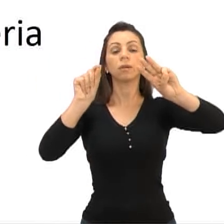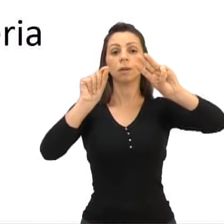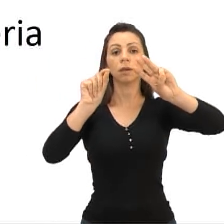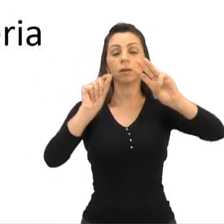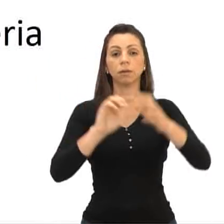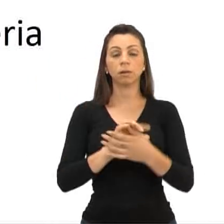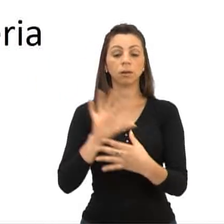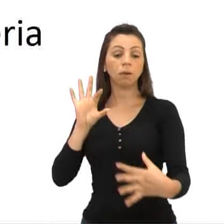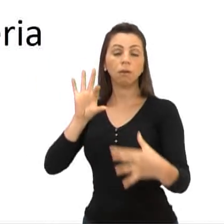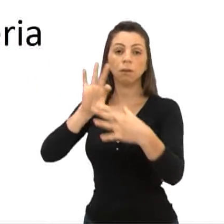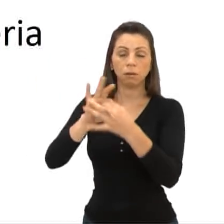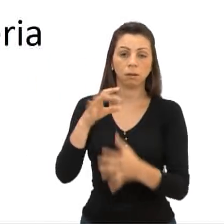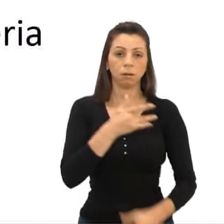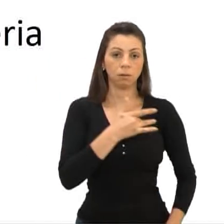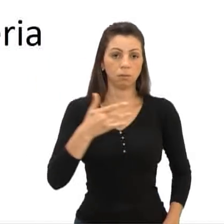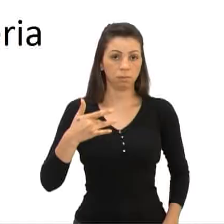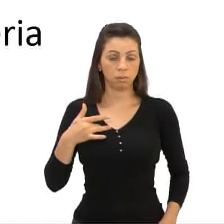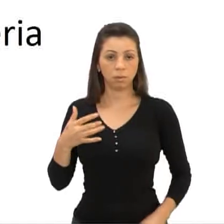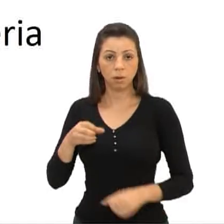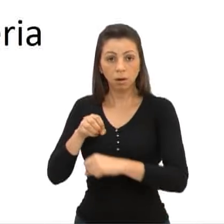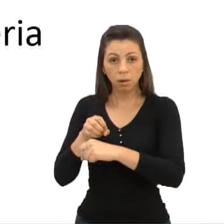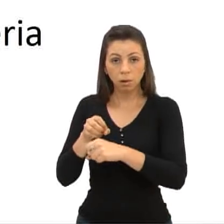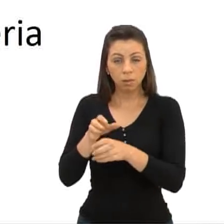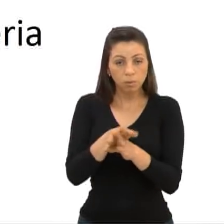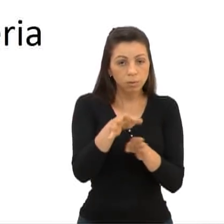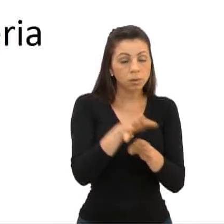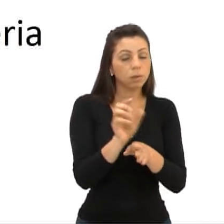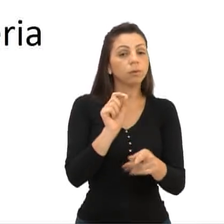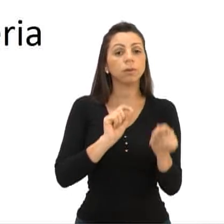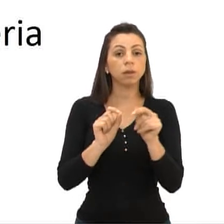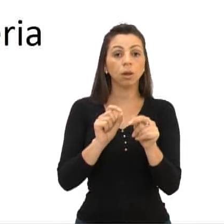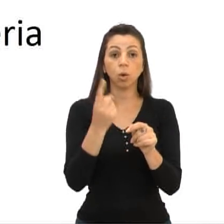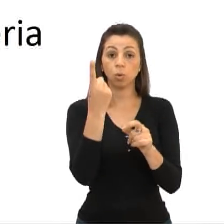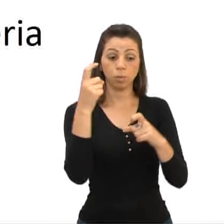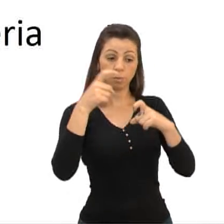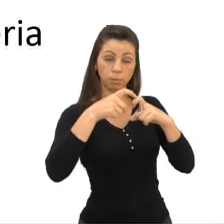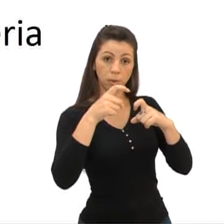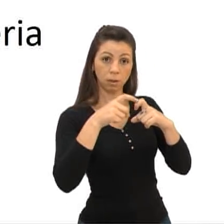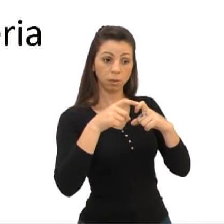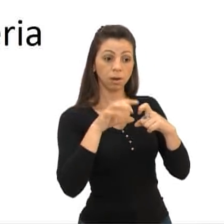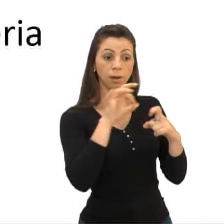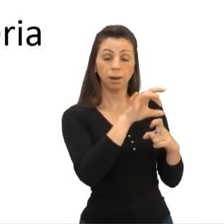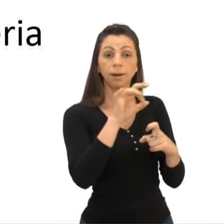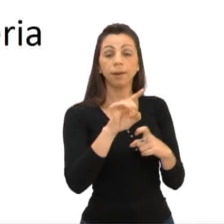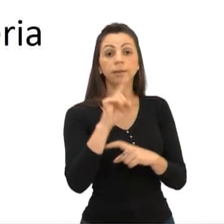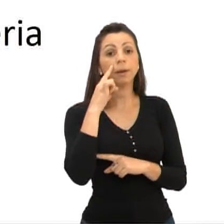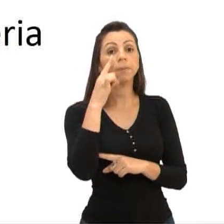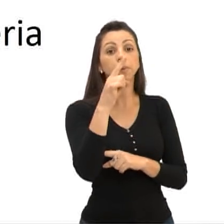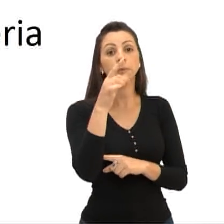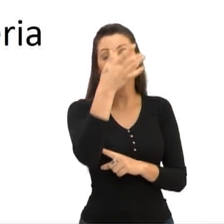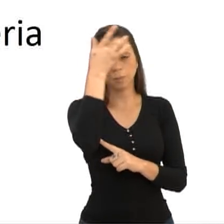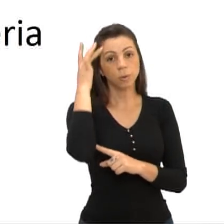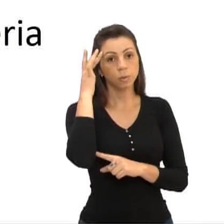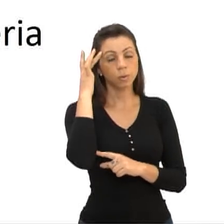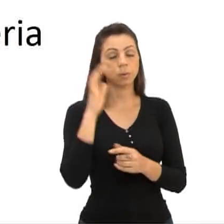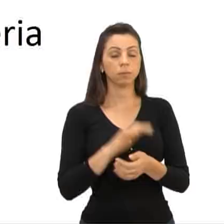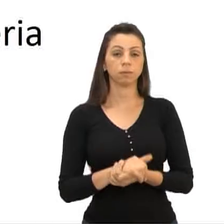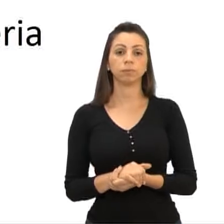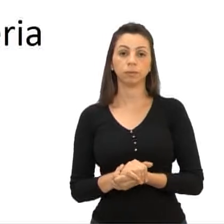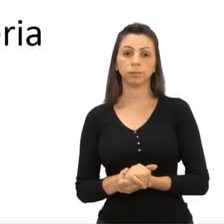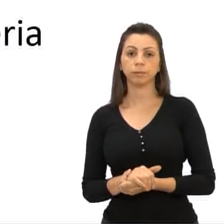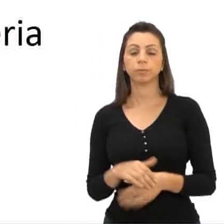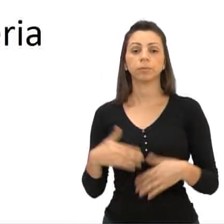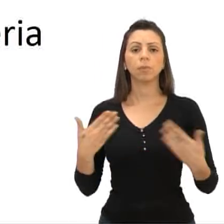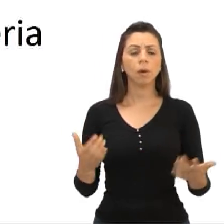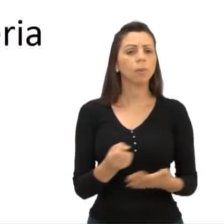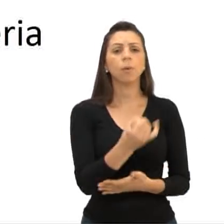saúde, ela recomenda que tenha um médico para cada 1.000 habitantes. Nessas